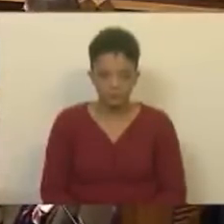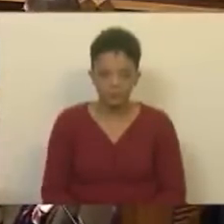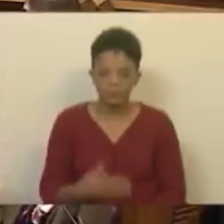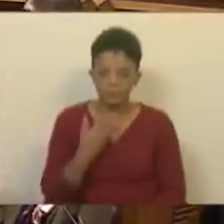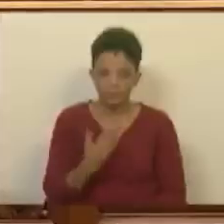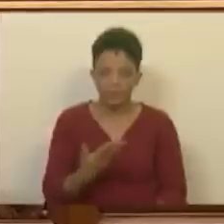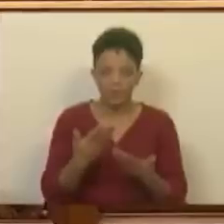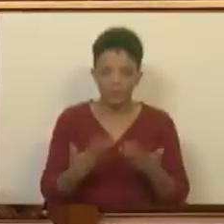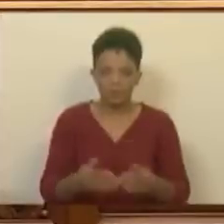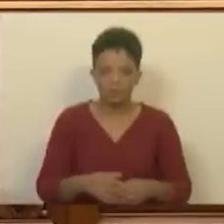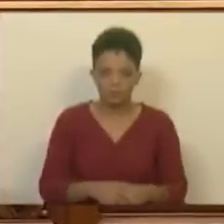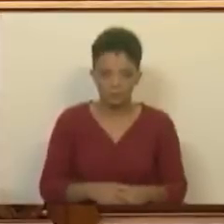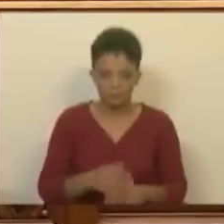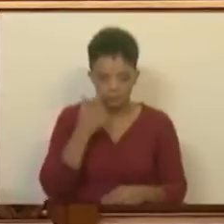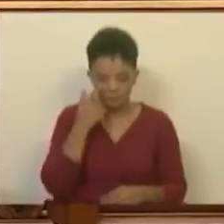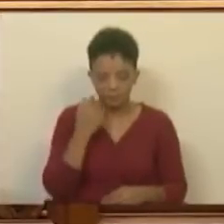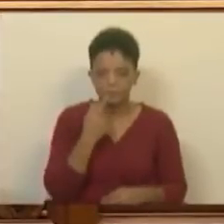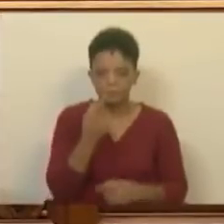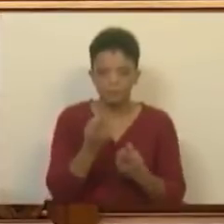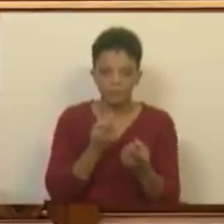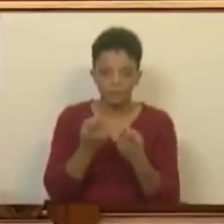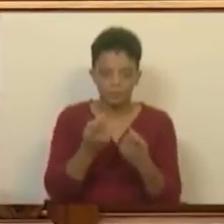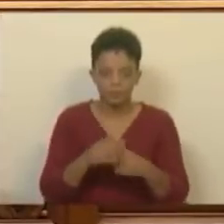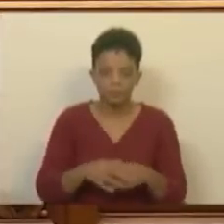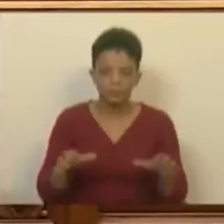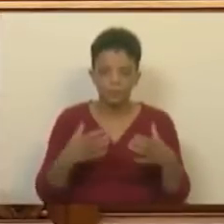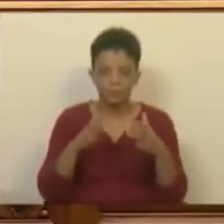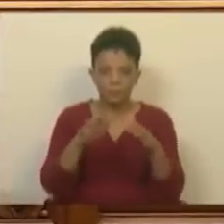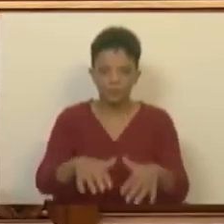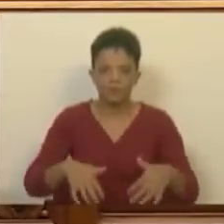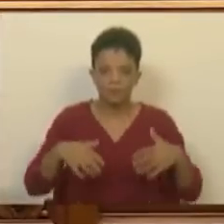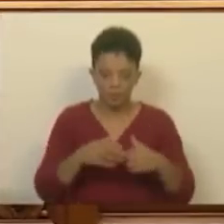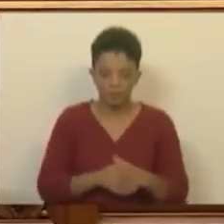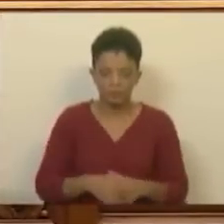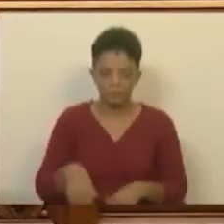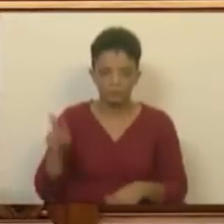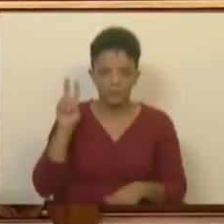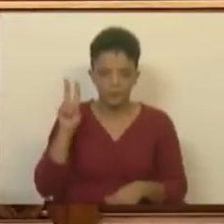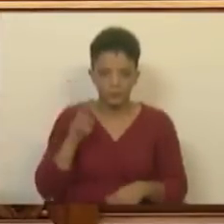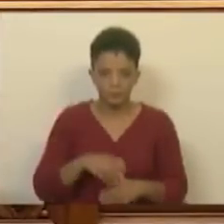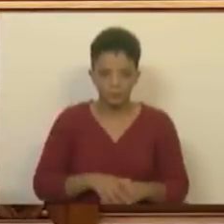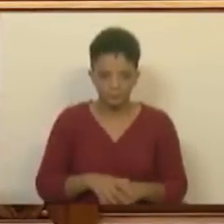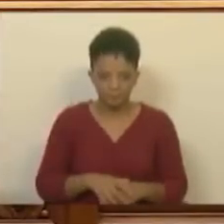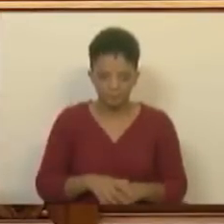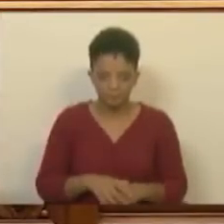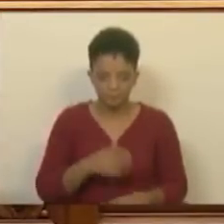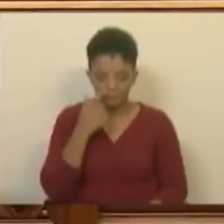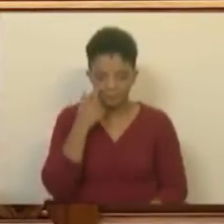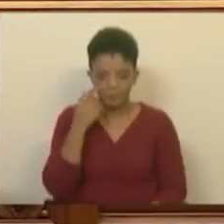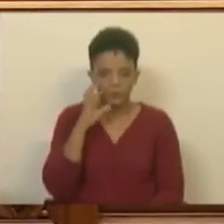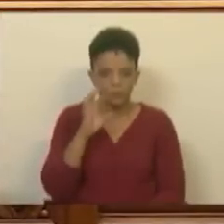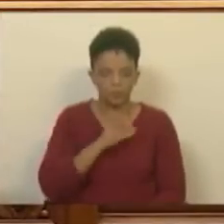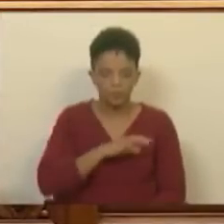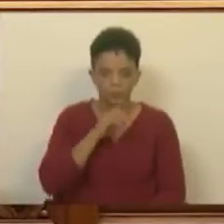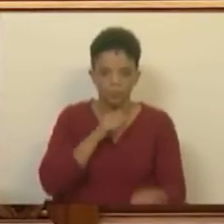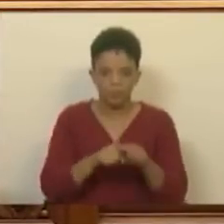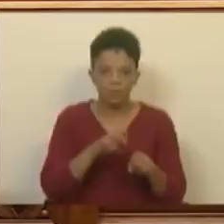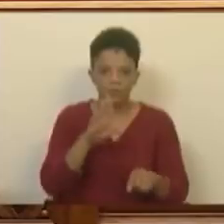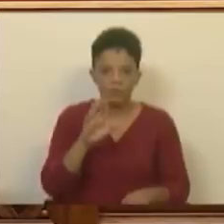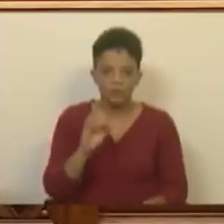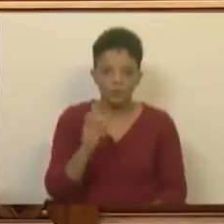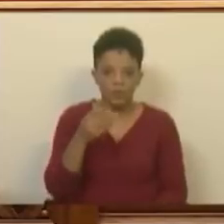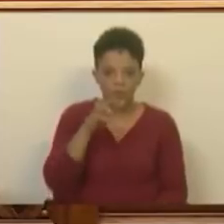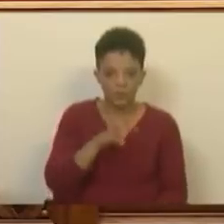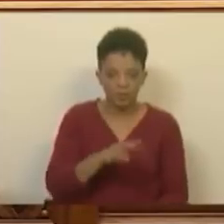Muito obrigado passamos agora às questões a serem colocadas pelo grupo parlamentar do PSC para o efeito que tem a palavra o senhor Deputado Joaquim